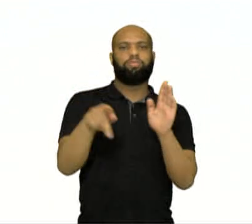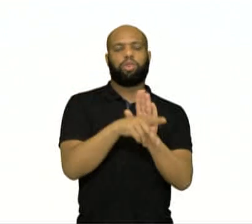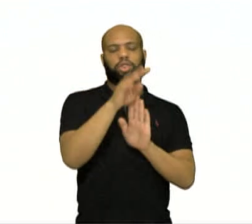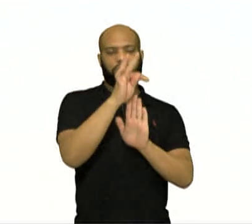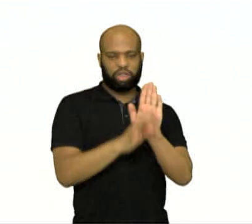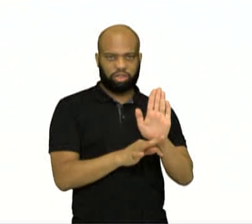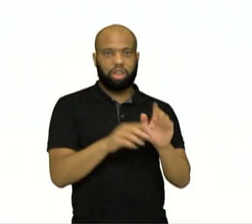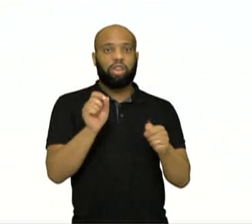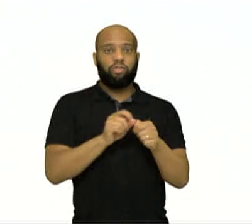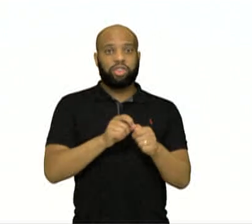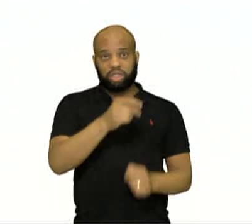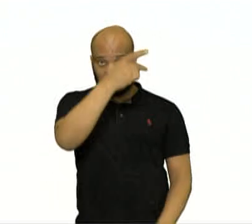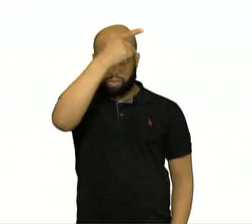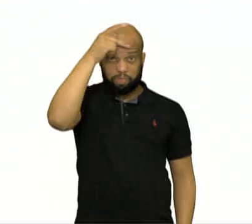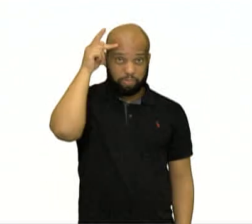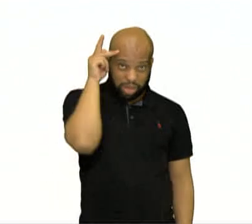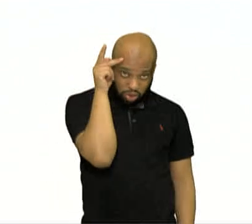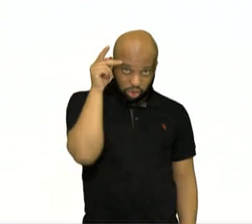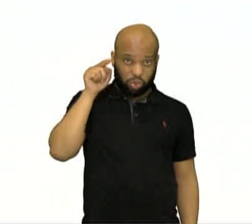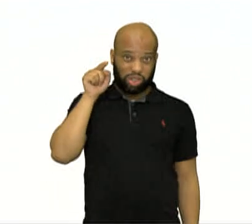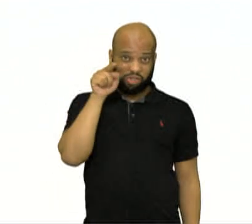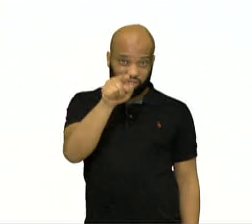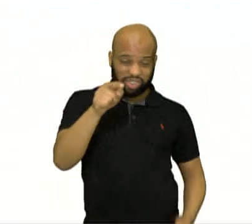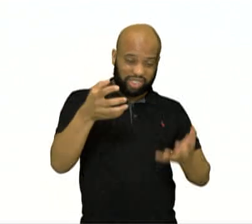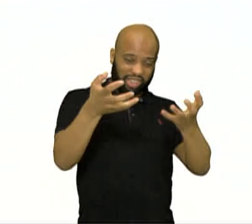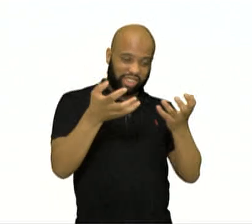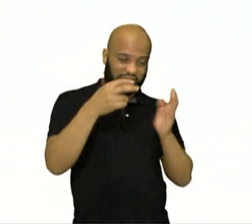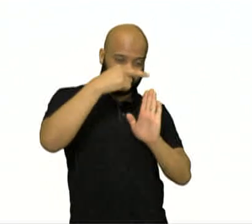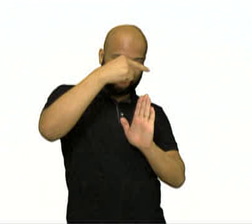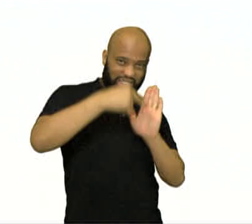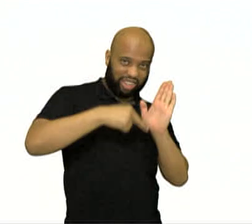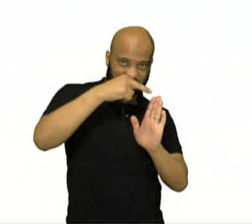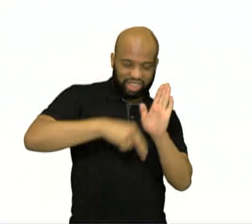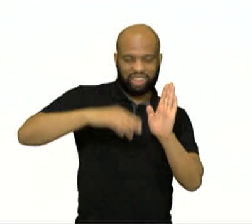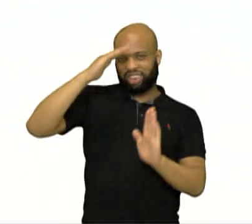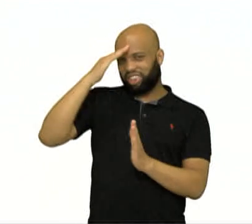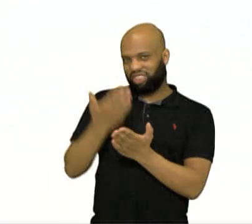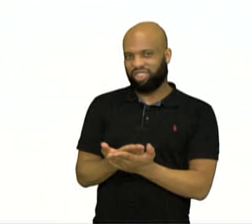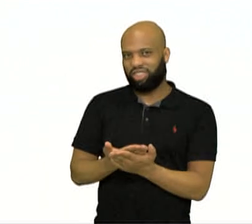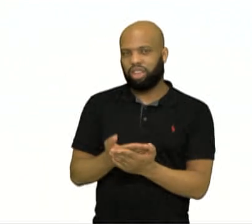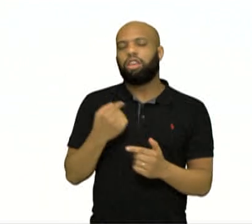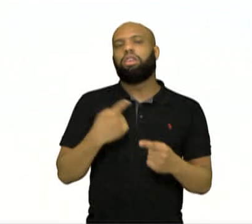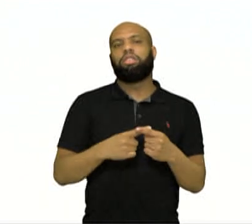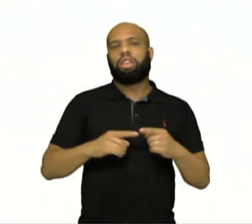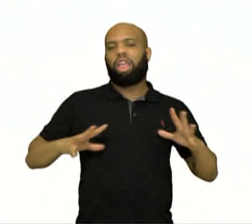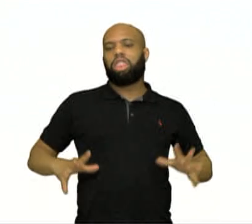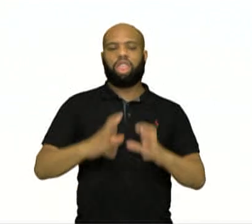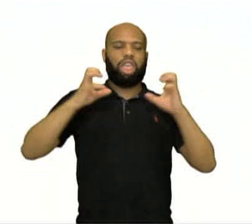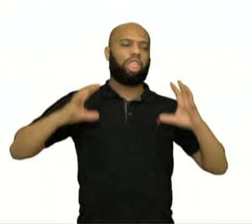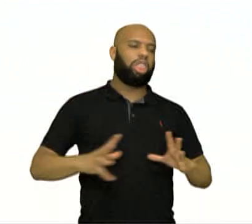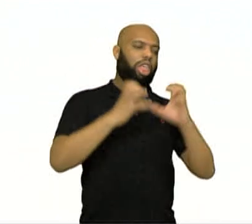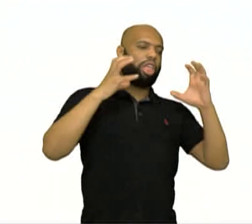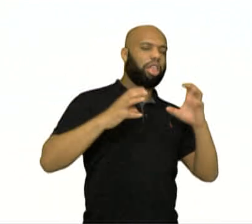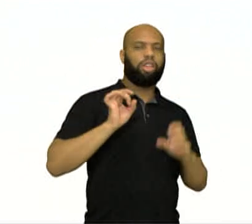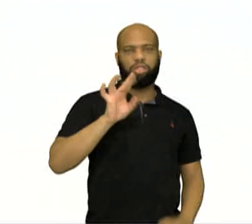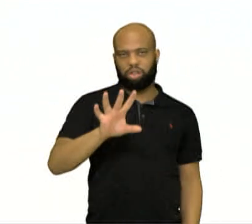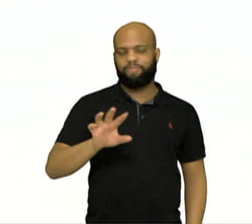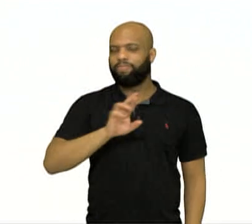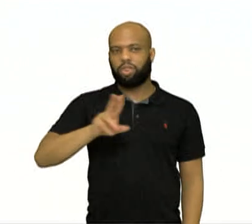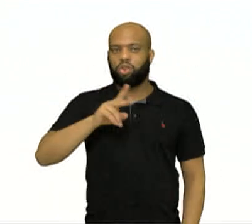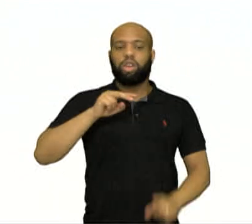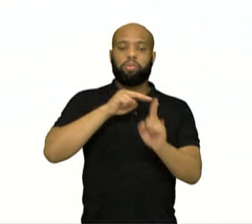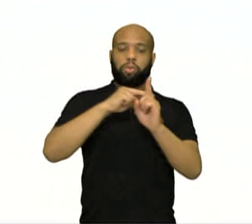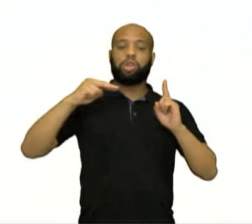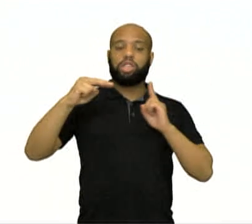para o seu lado. Não é para você criar confusão, não é para você brigar simplesmente. De nada adianta você brigar, sair brigado com alguém e o teu ponto de